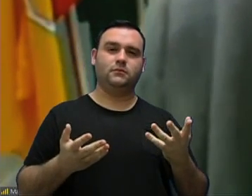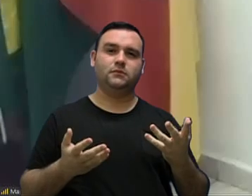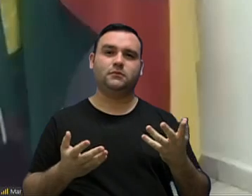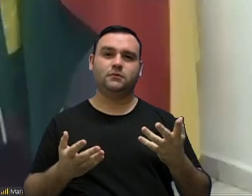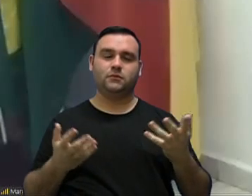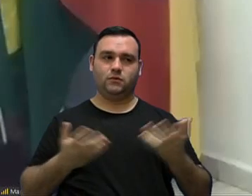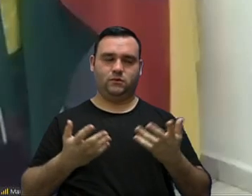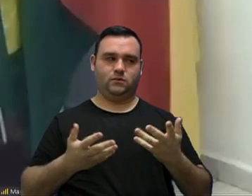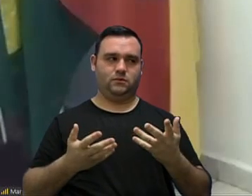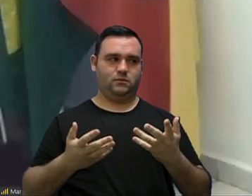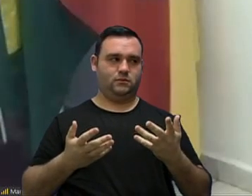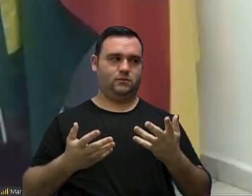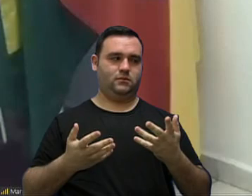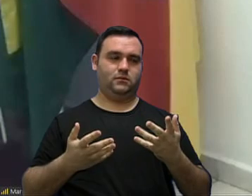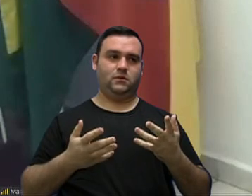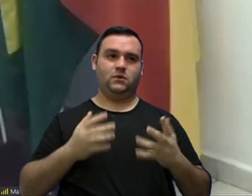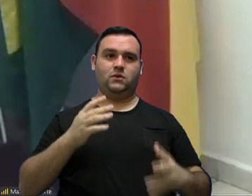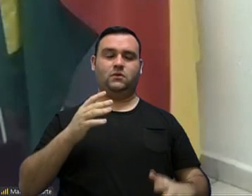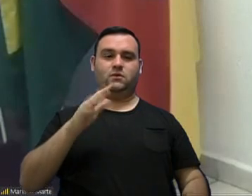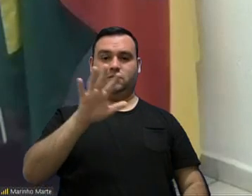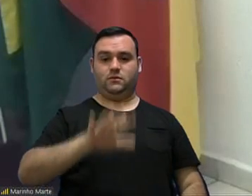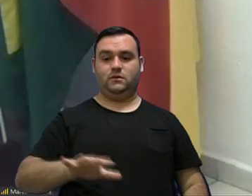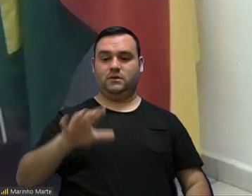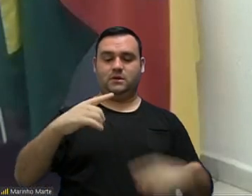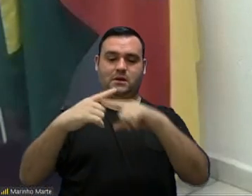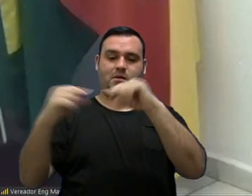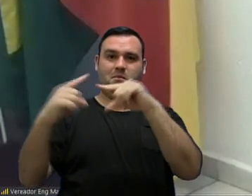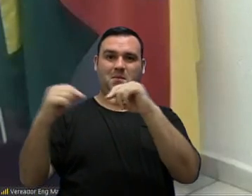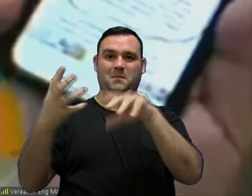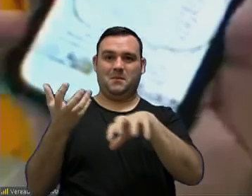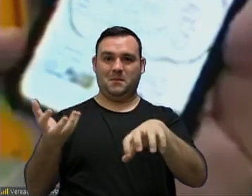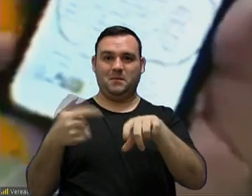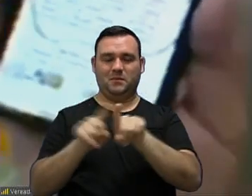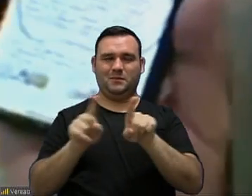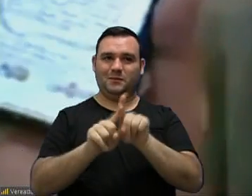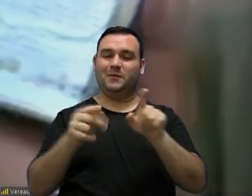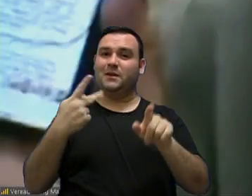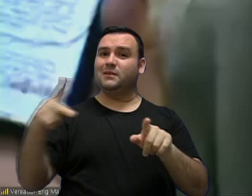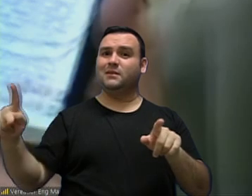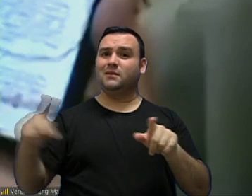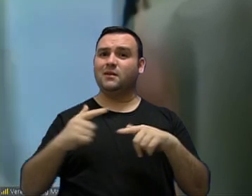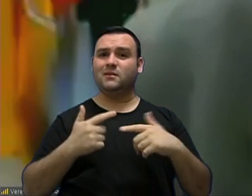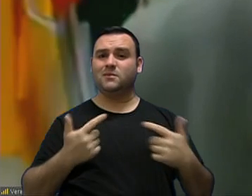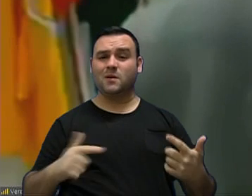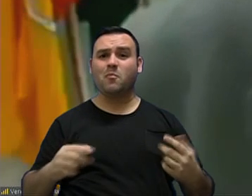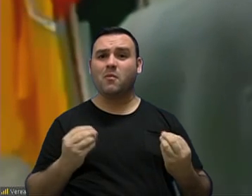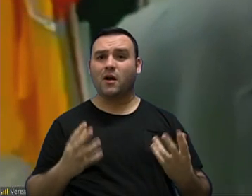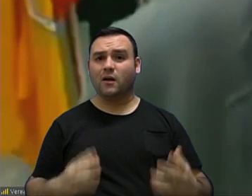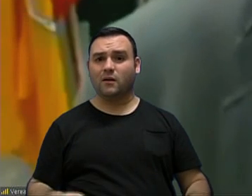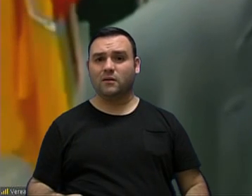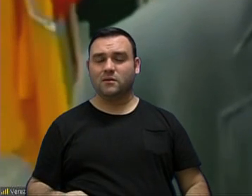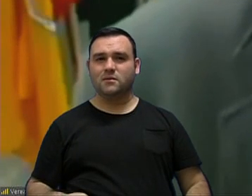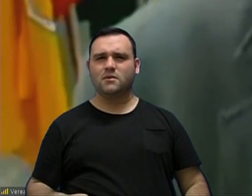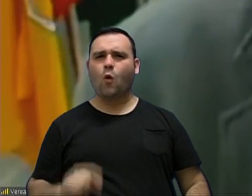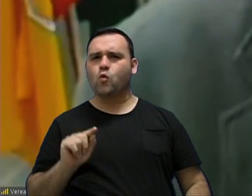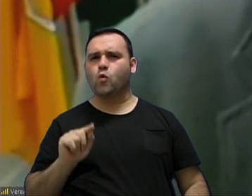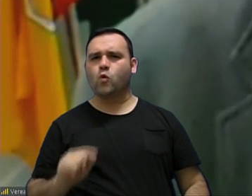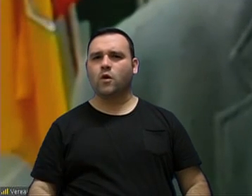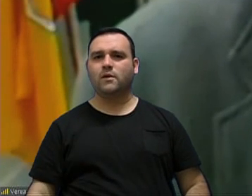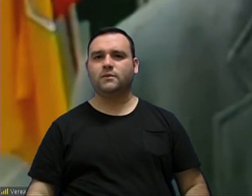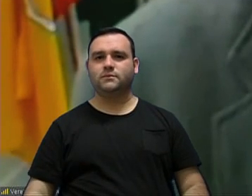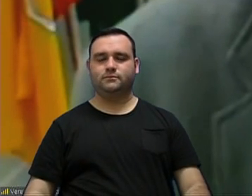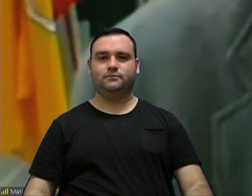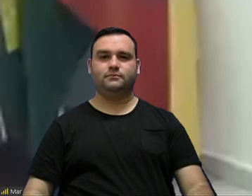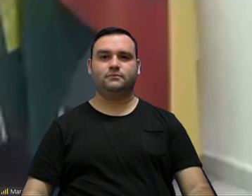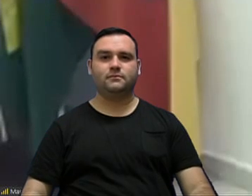o Estado e o Distrito Federal, é um inciso quarto, está aqui. Oi, Mário. Está